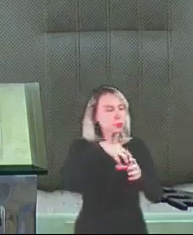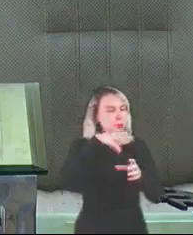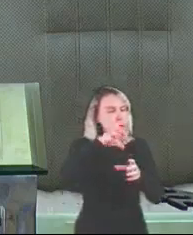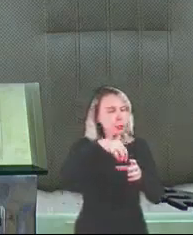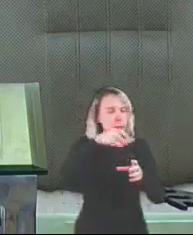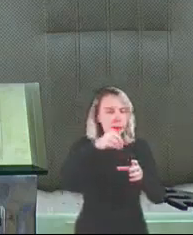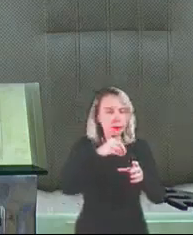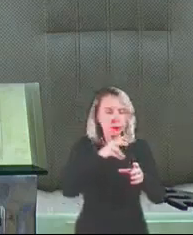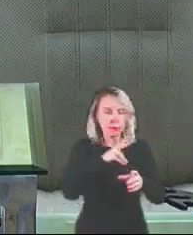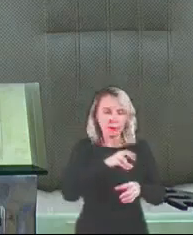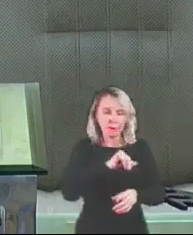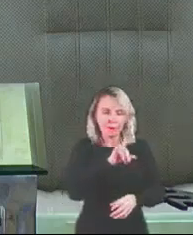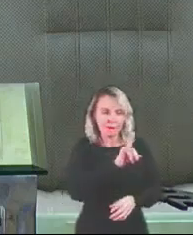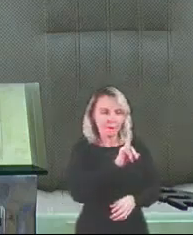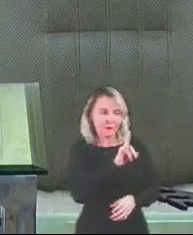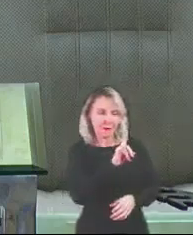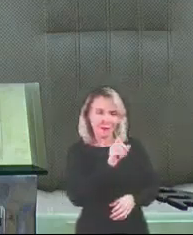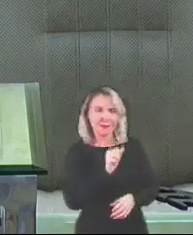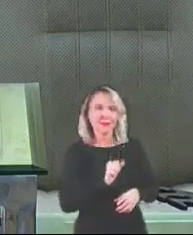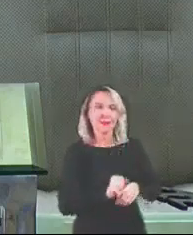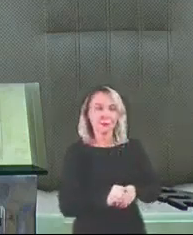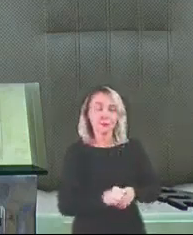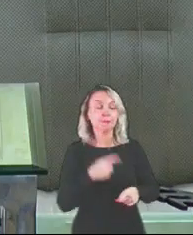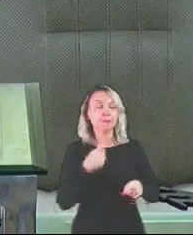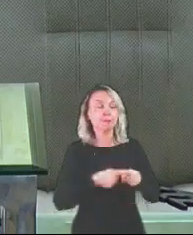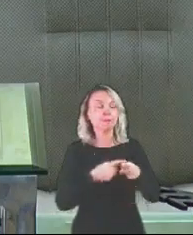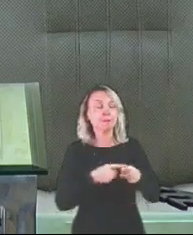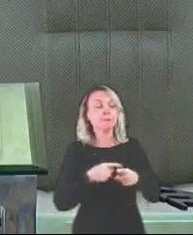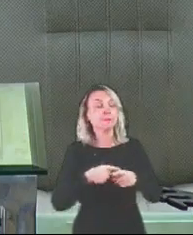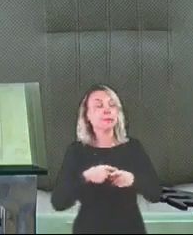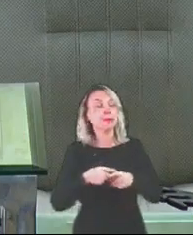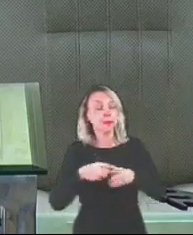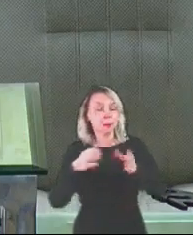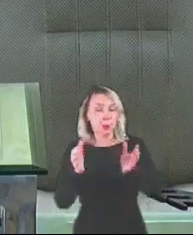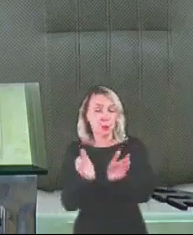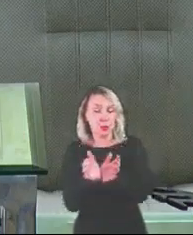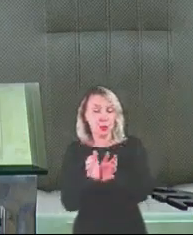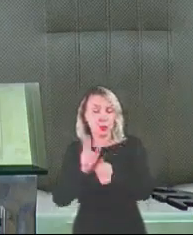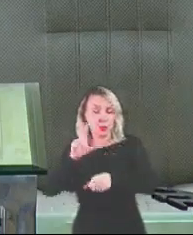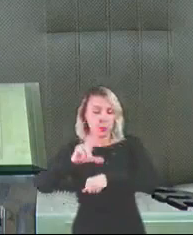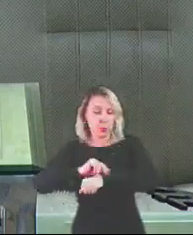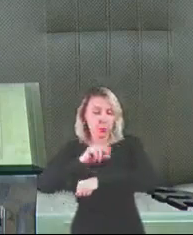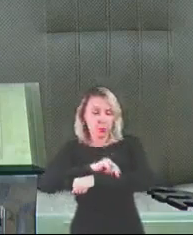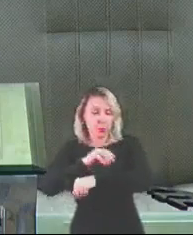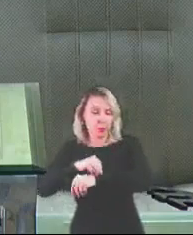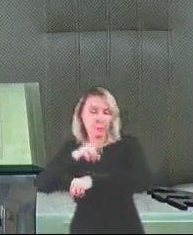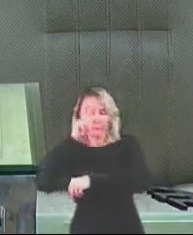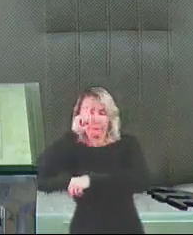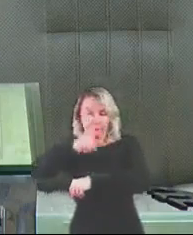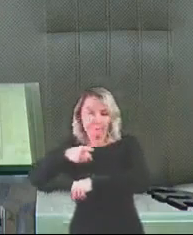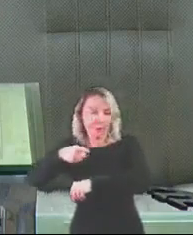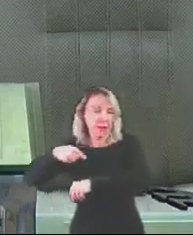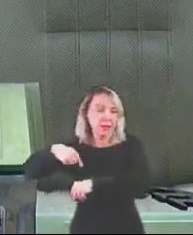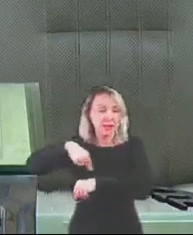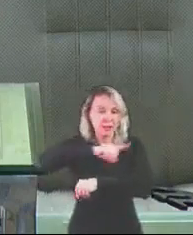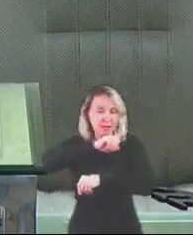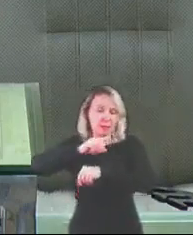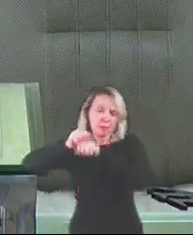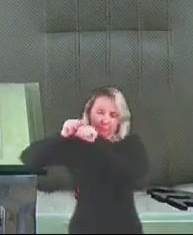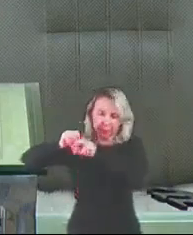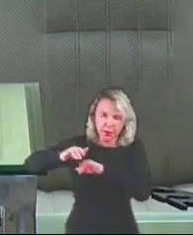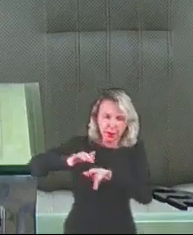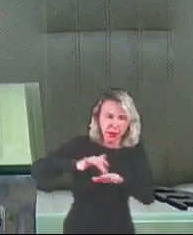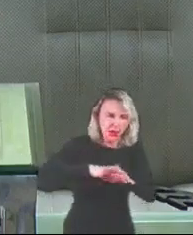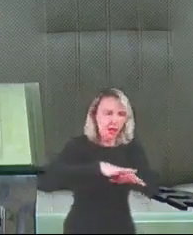de mim, eu mandarei o gafanhoto e eles não vão colher a sua colheita. Mas se tão